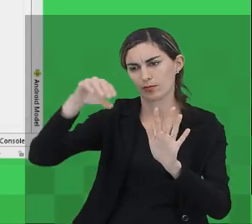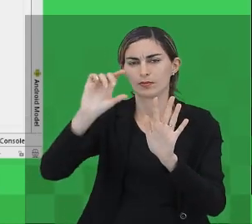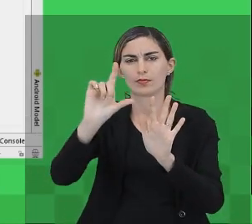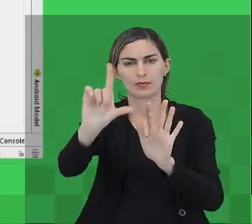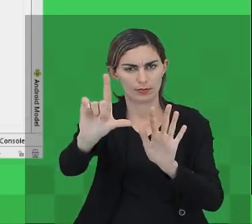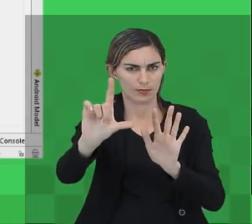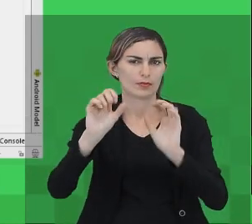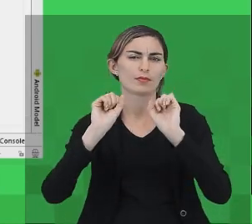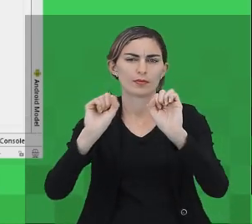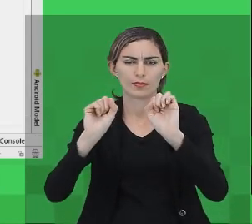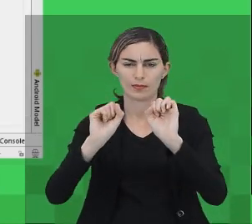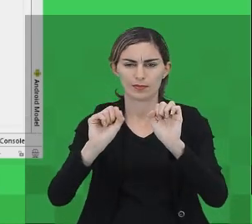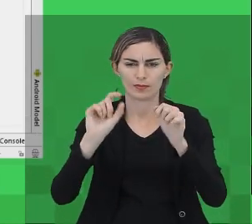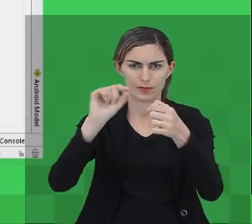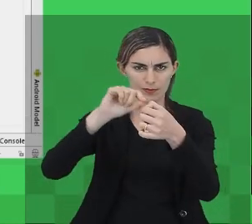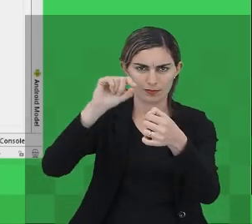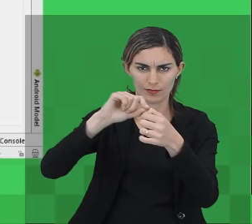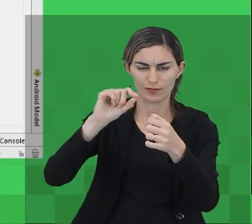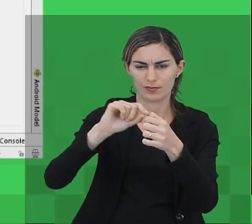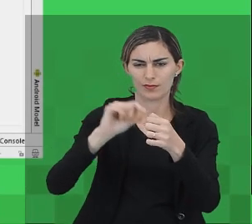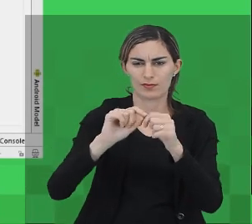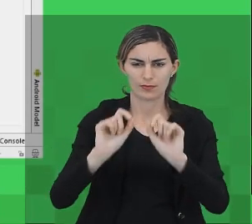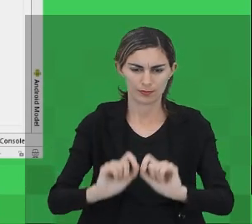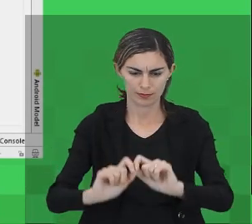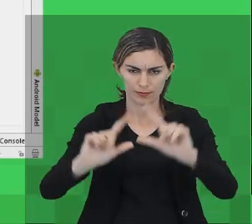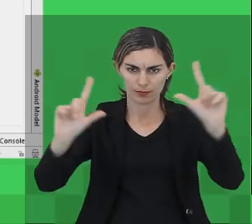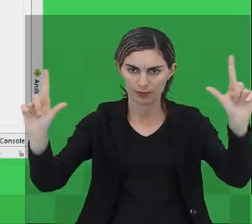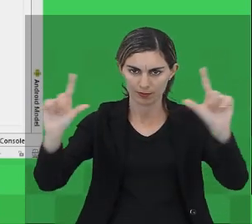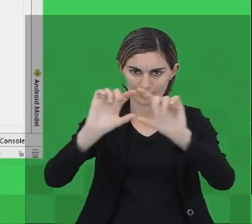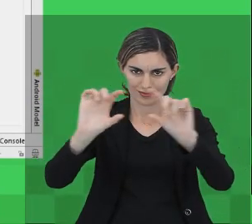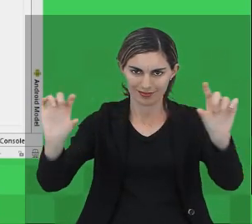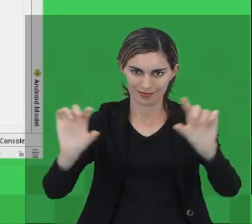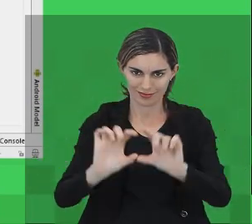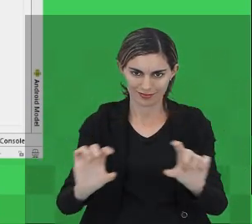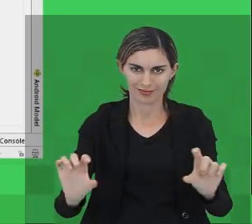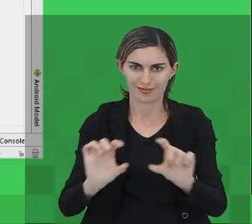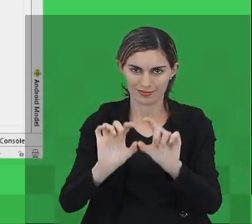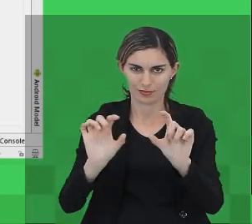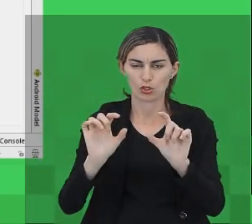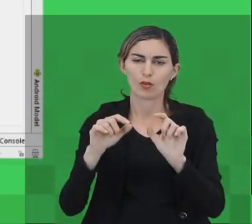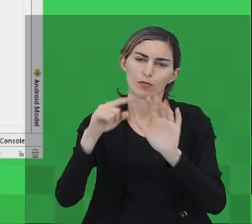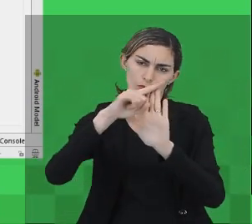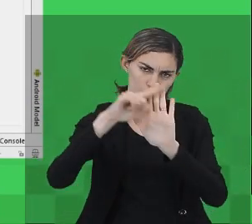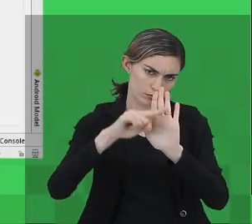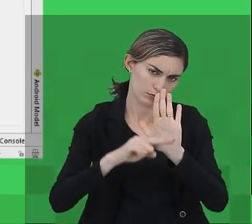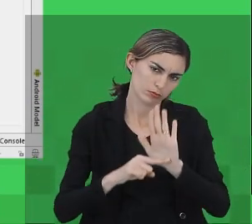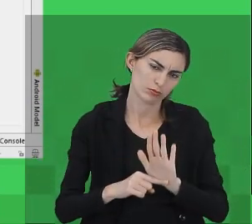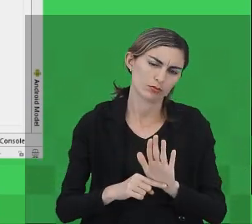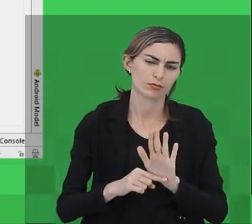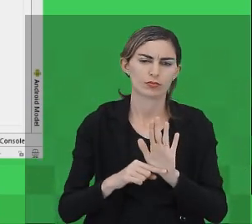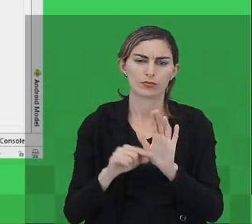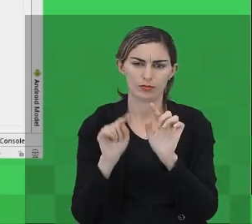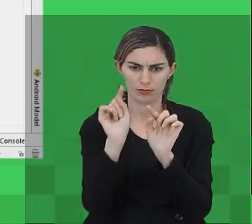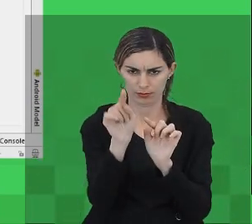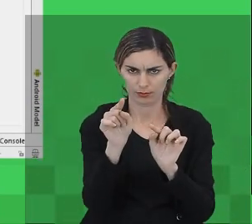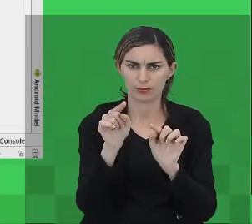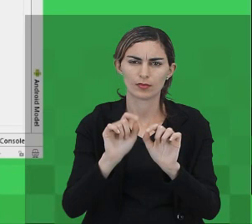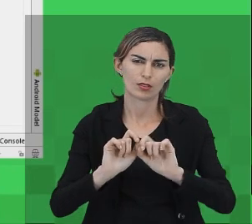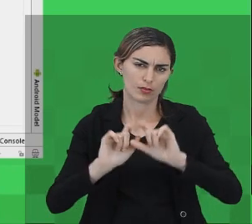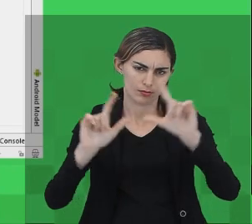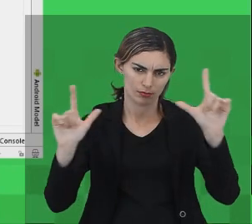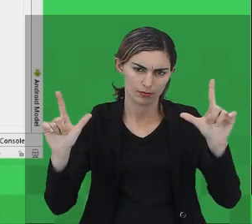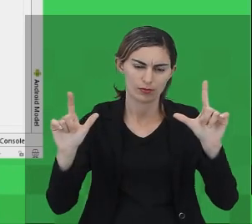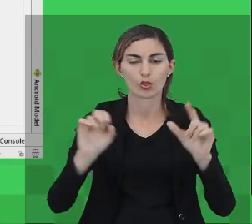o XML. Podemos construir telas tanto de forma programática,